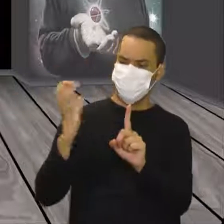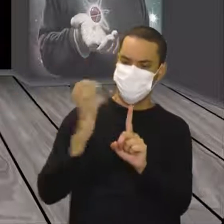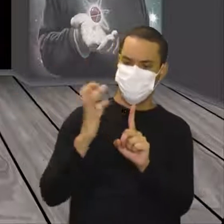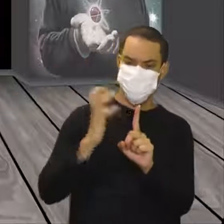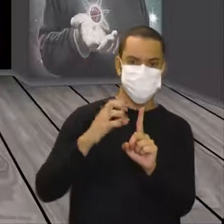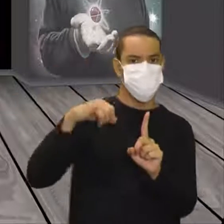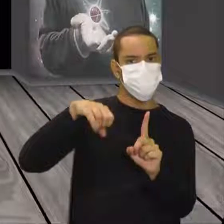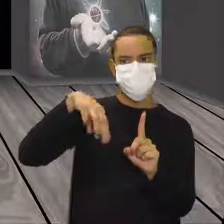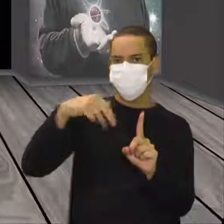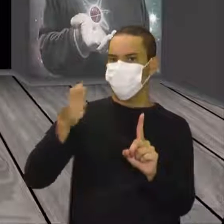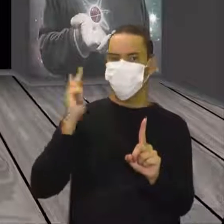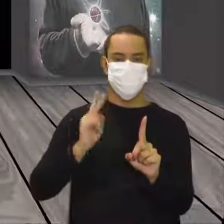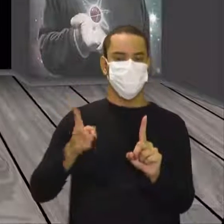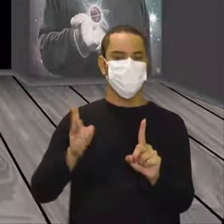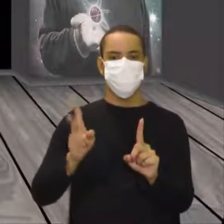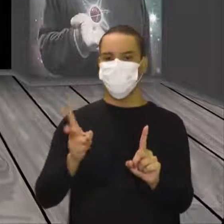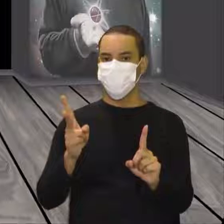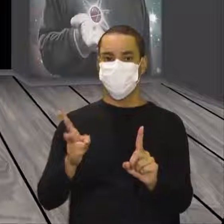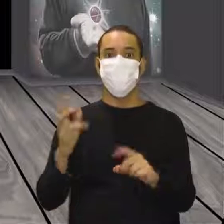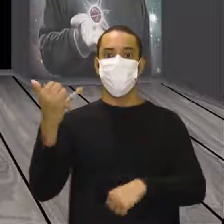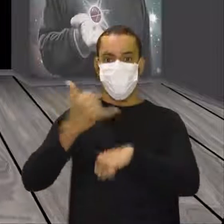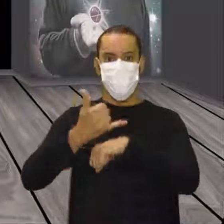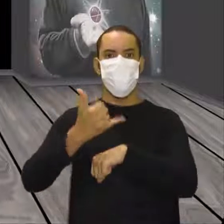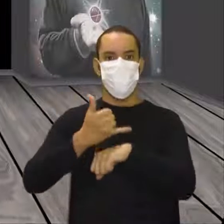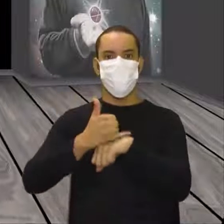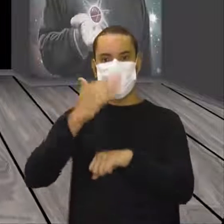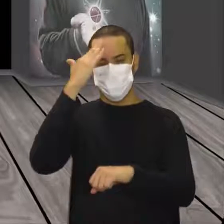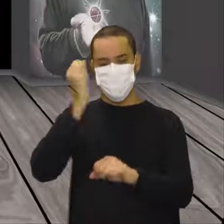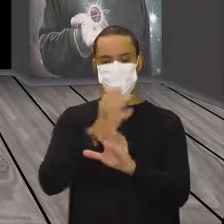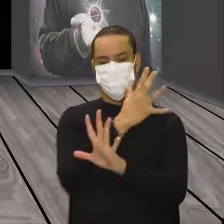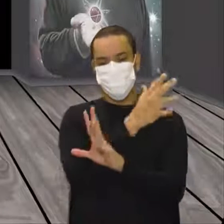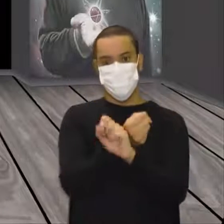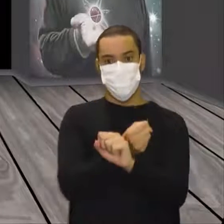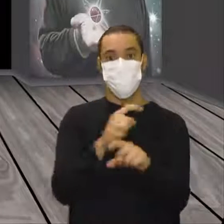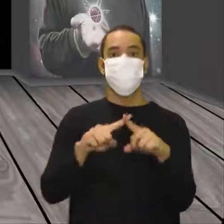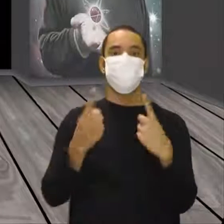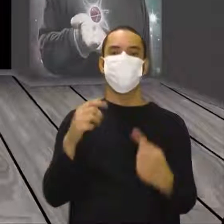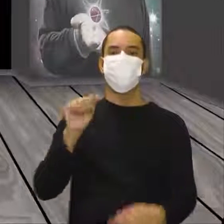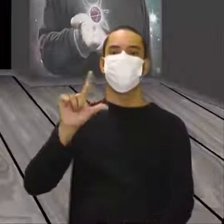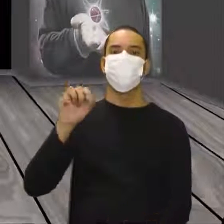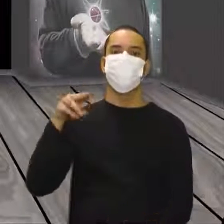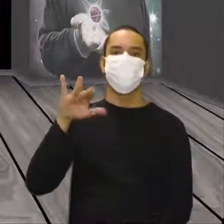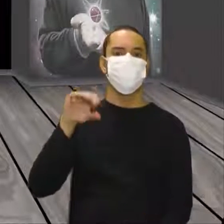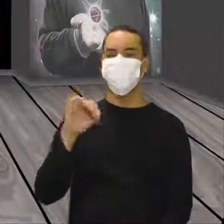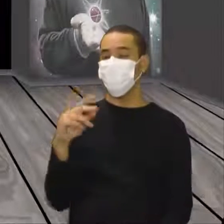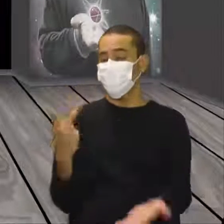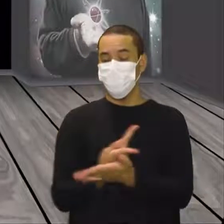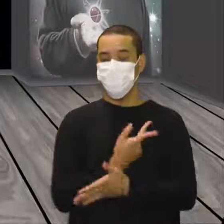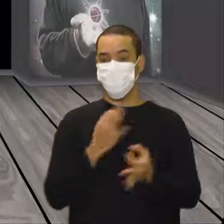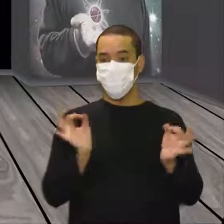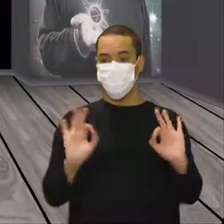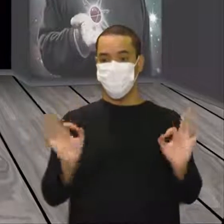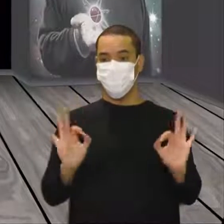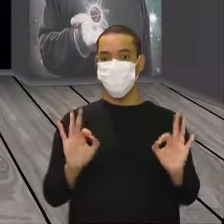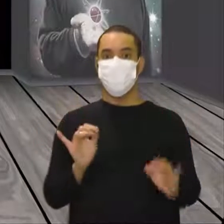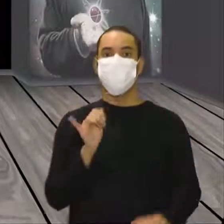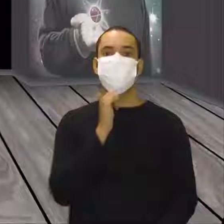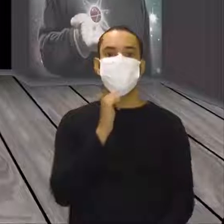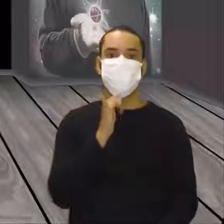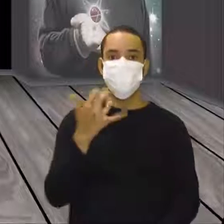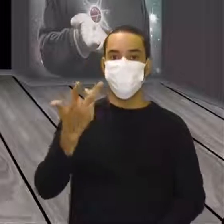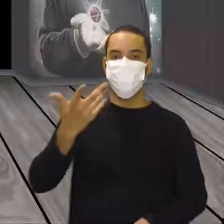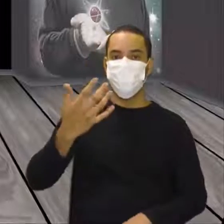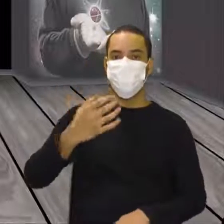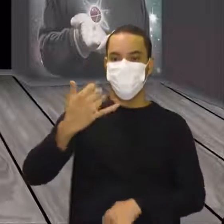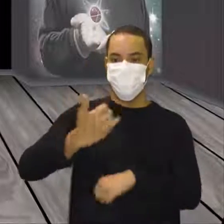ímã. Por exemplo, você pega o ímã, ele atrai ferro, mas se você colocar no alumínio, por exemplo, não vai acontecer nada. Se você colocar no plástico, não